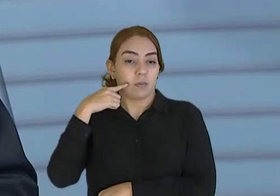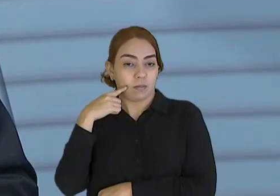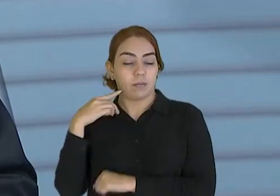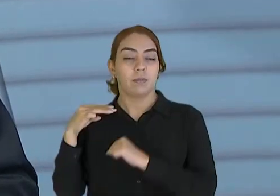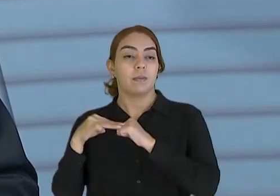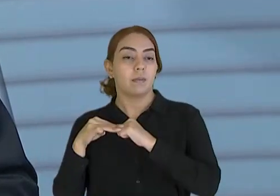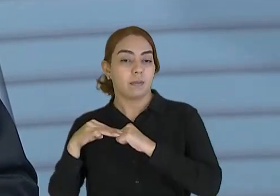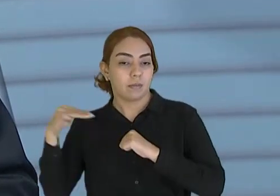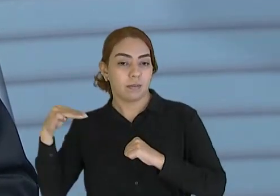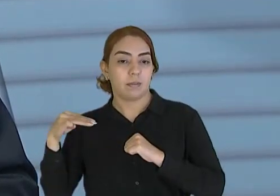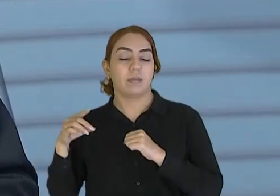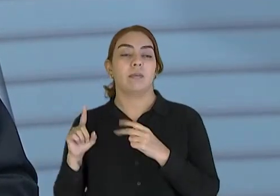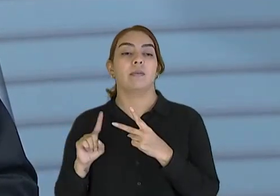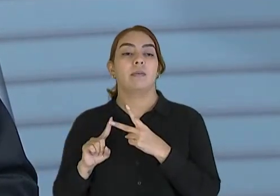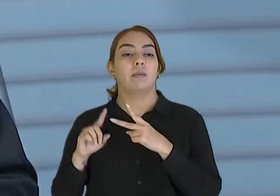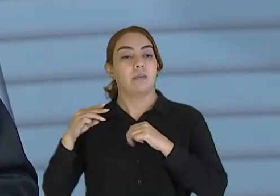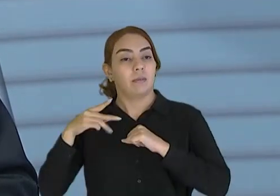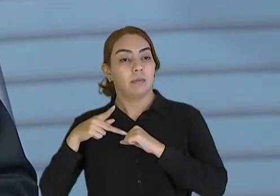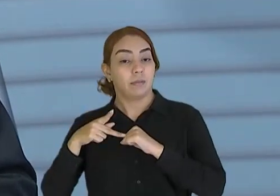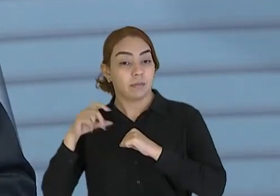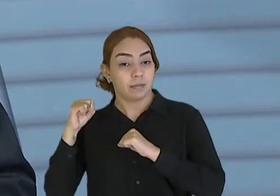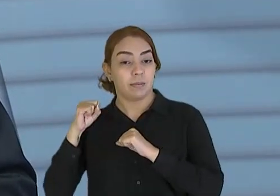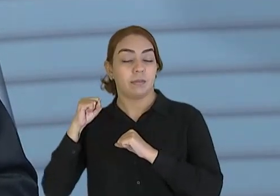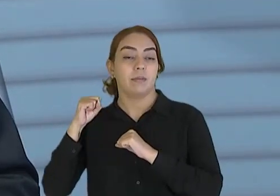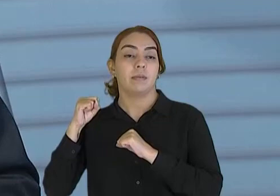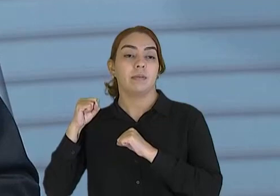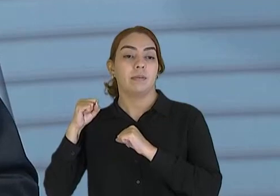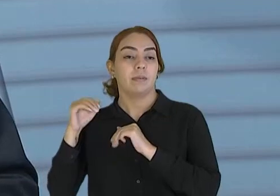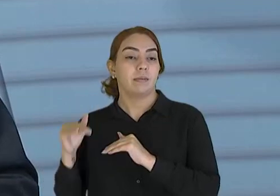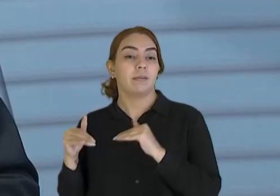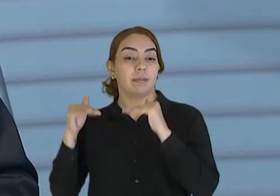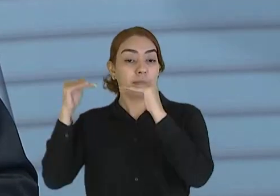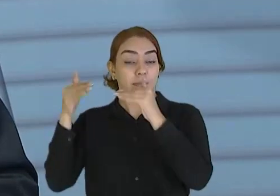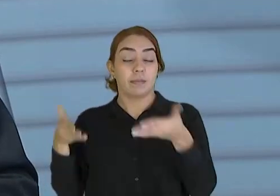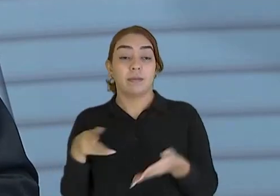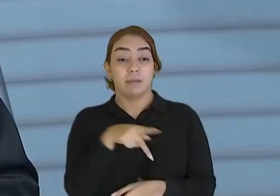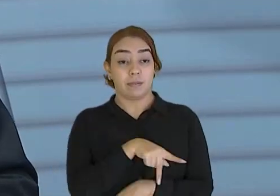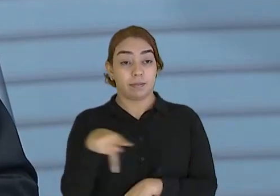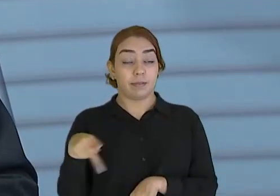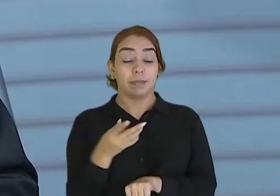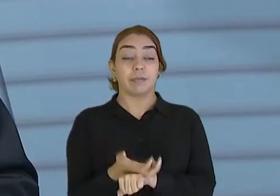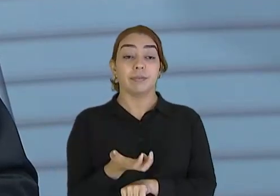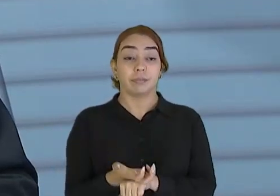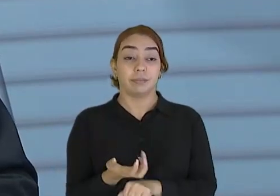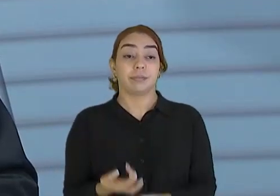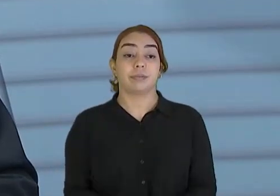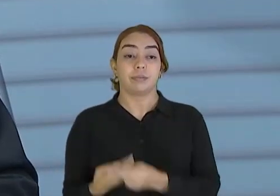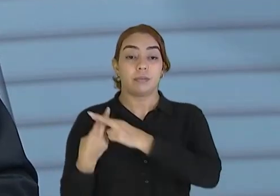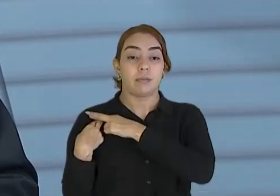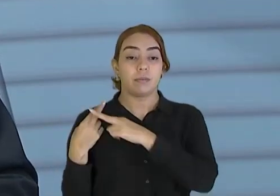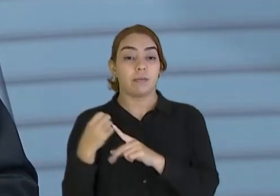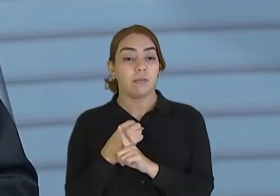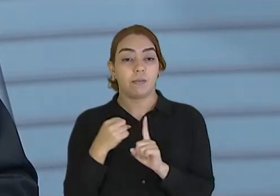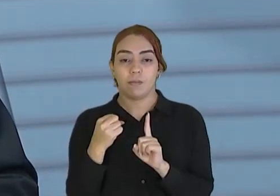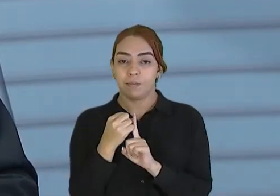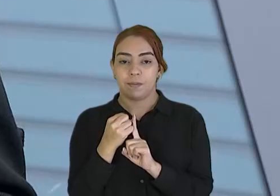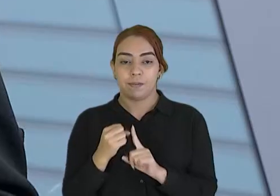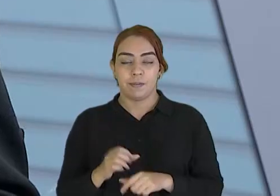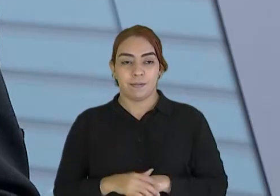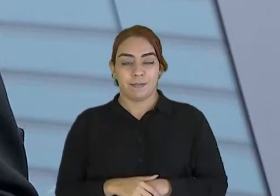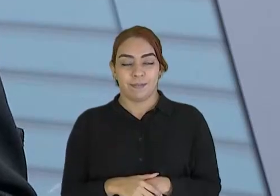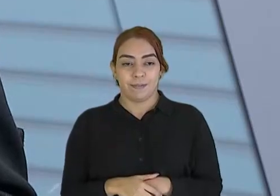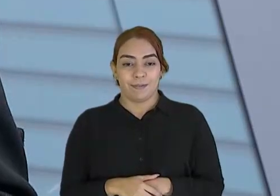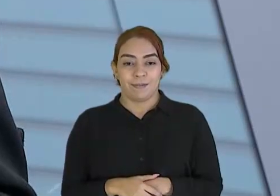também, pós-doutor e professor da disciplina de Responsabilidade Social e Ambiental da Unifor. É com ele o